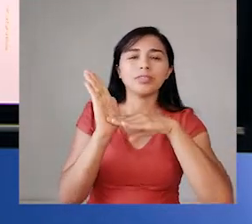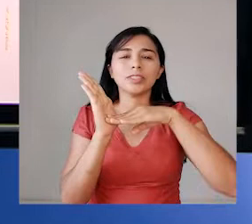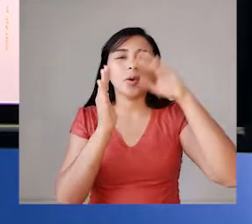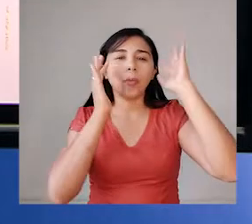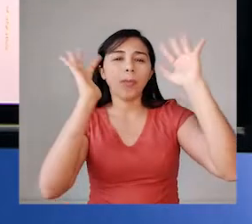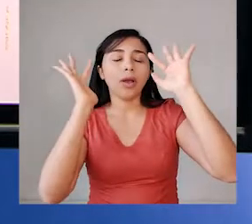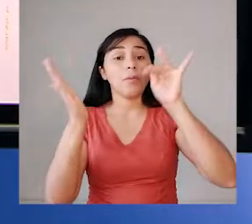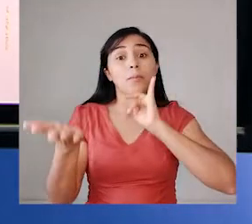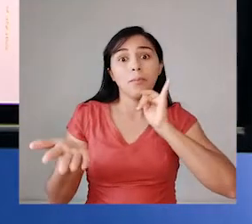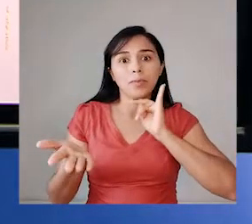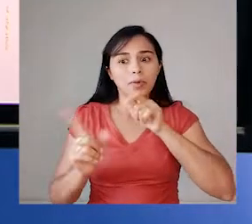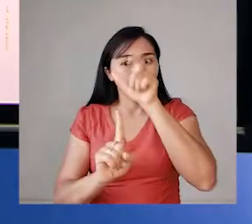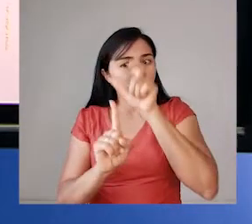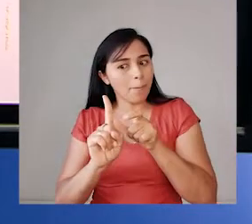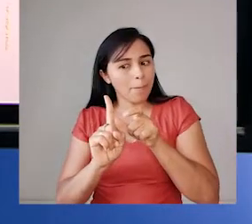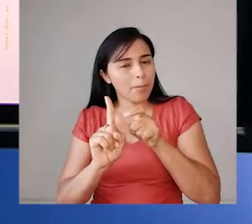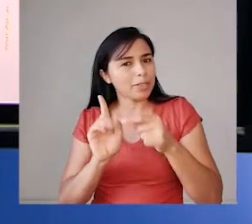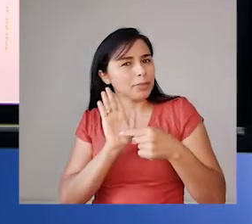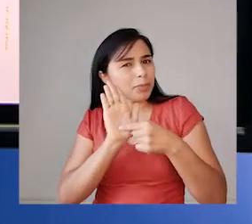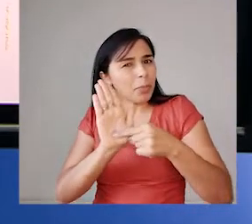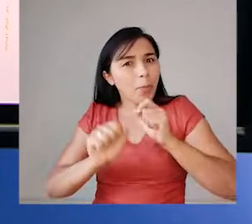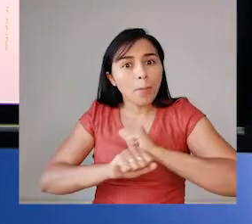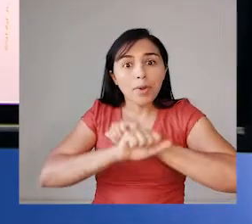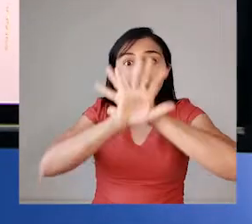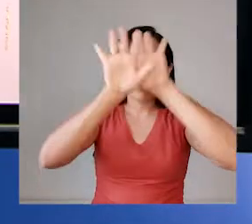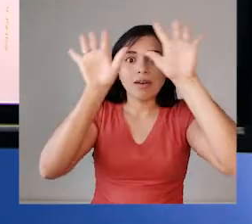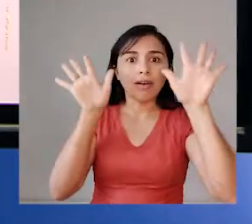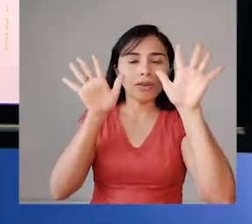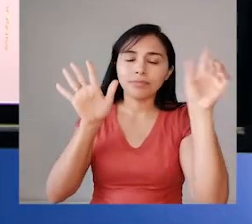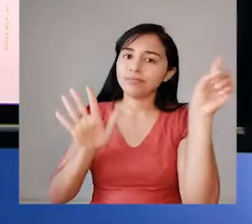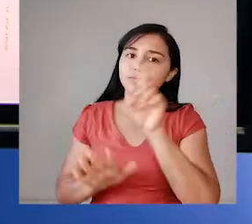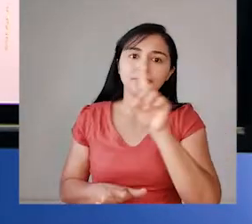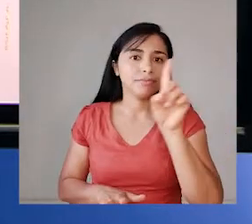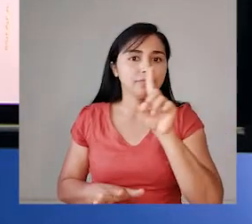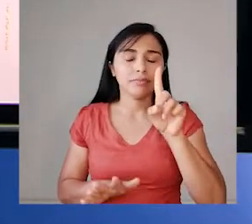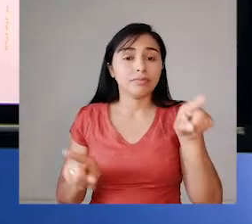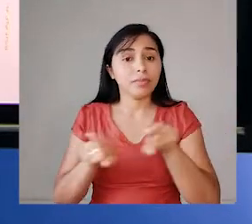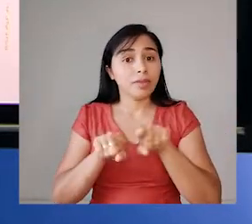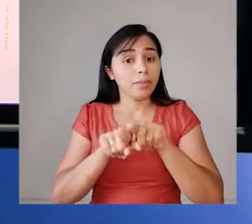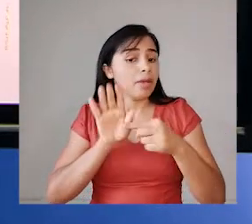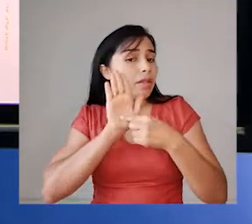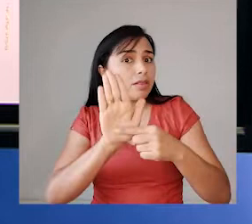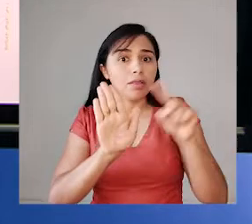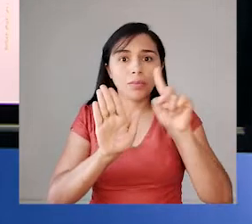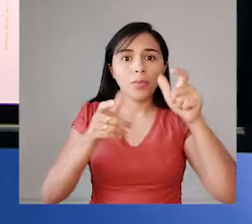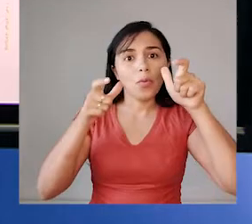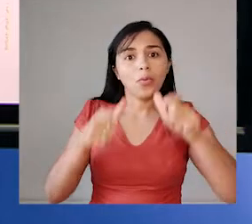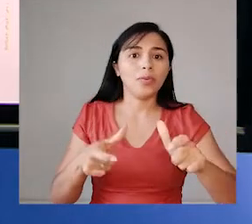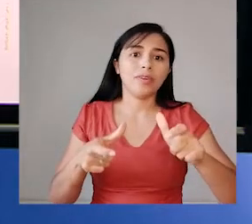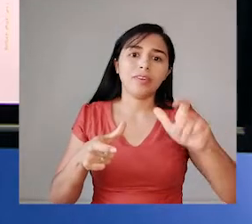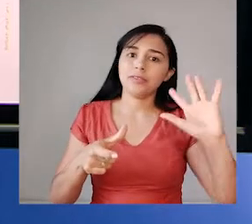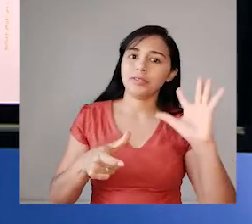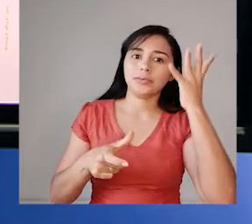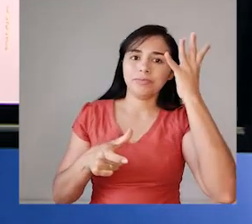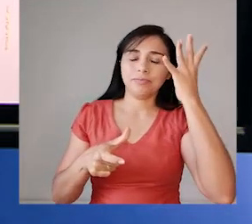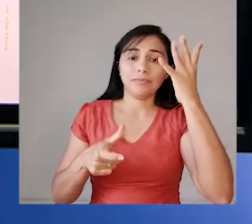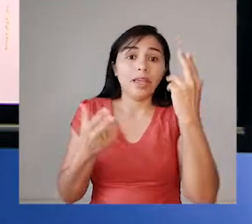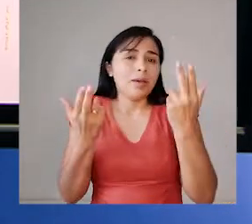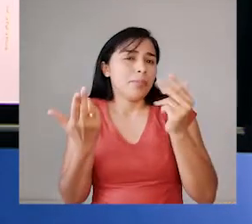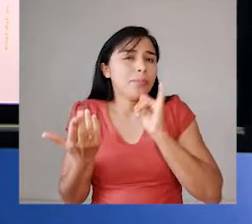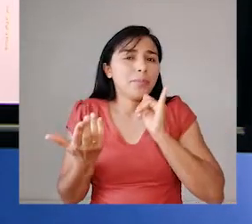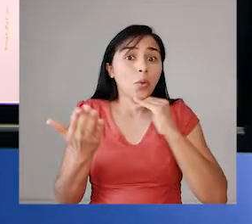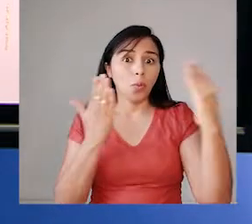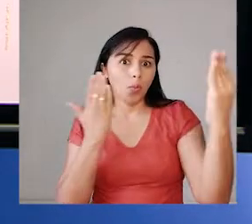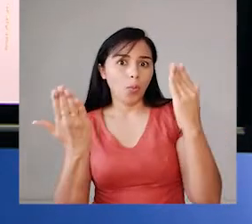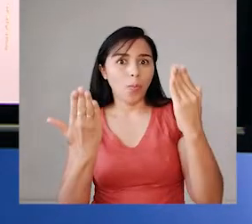personagem claramente definido. Ele não te dá um espaço, como acontece nas narrativas mais longas, mas ele